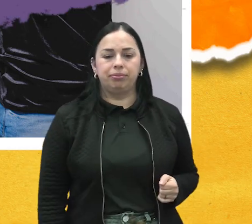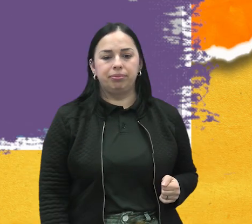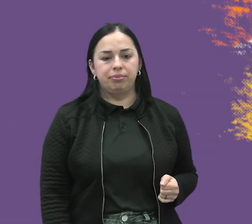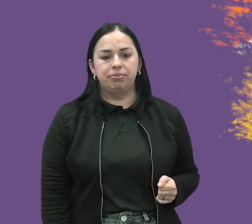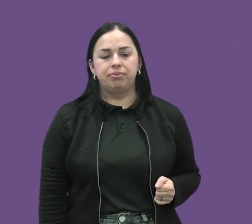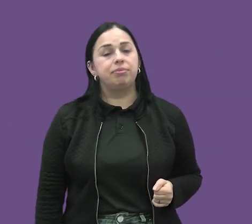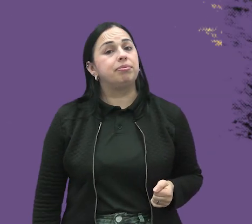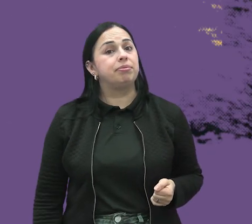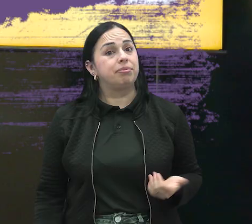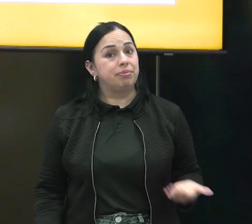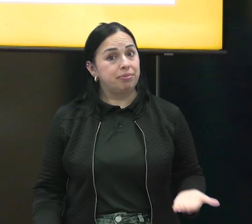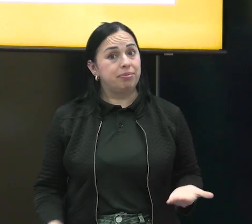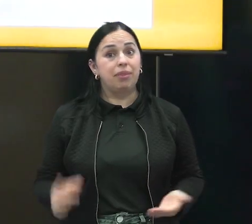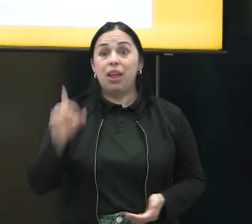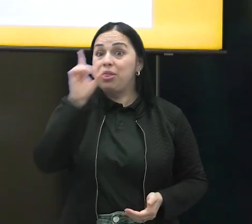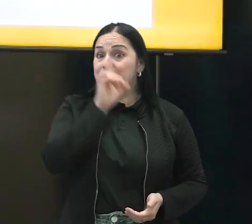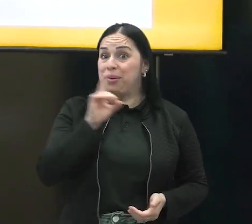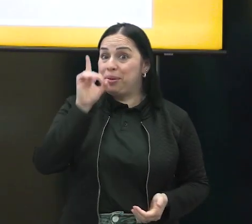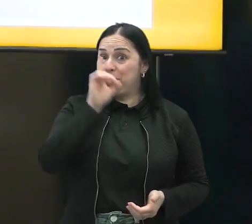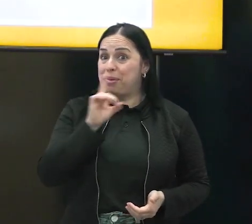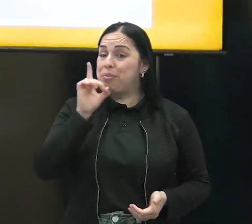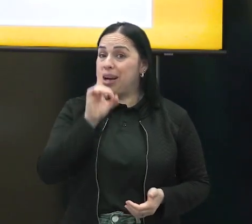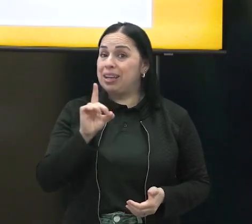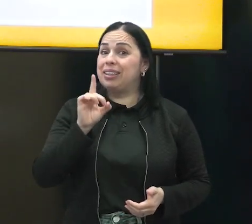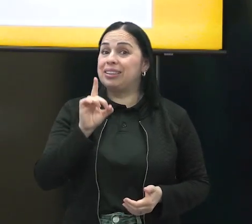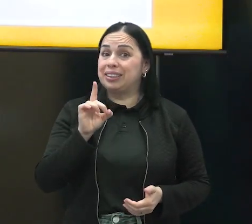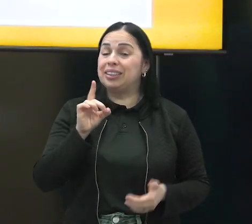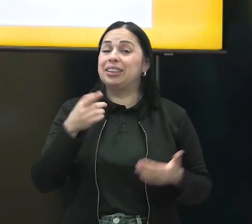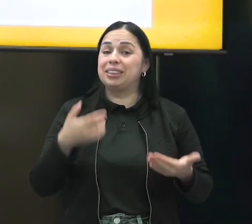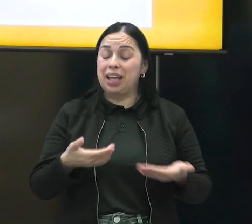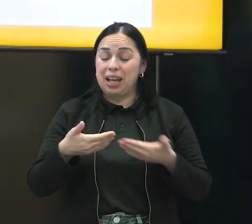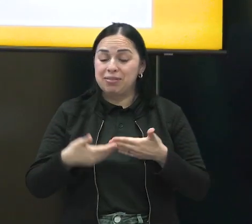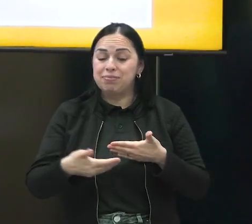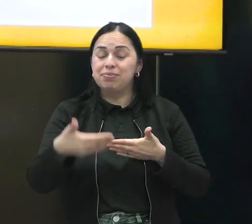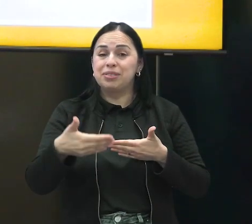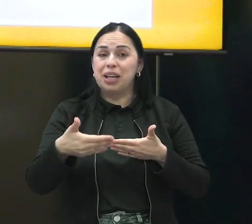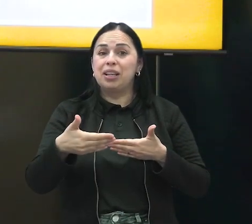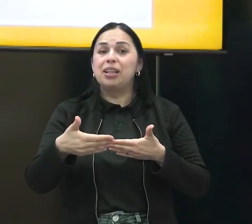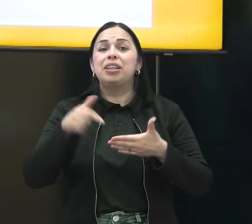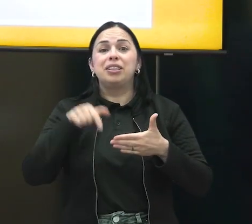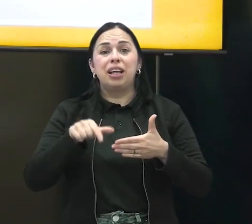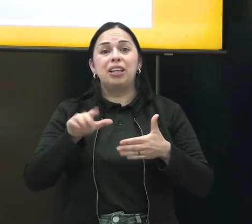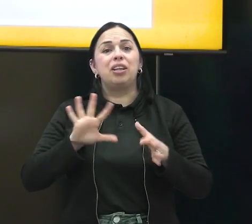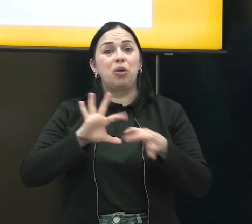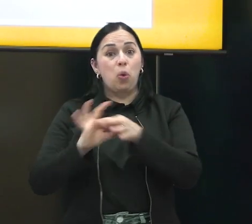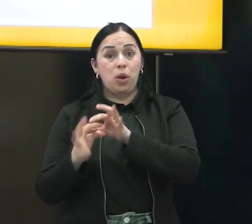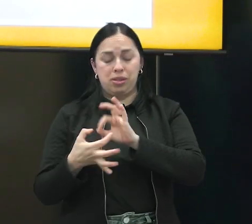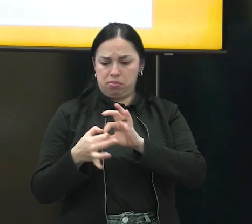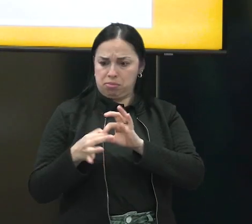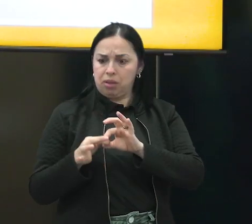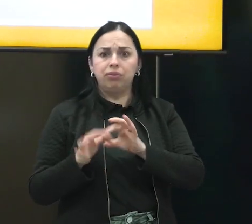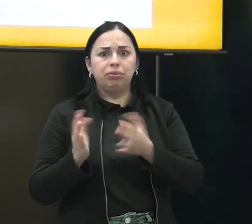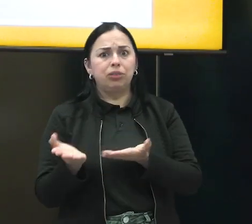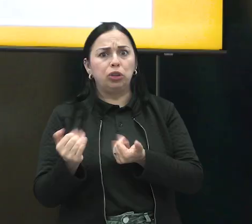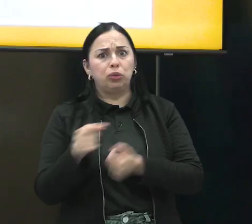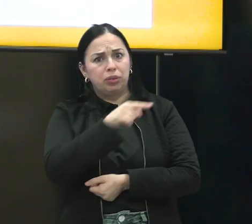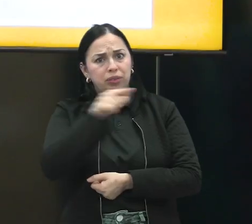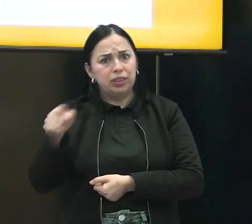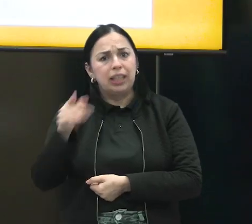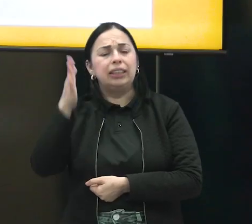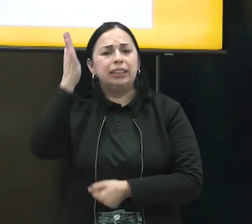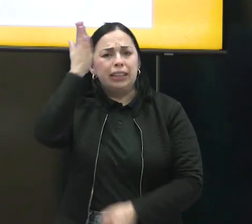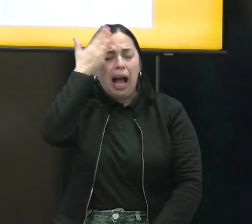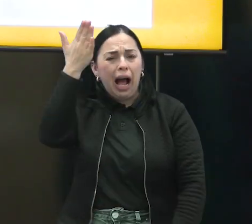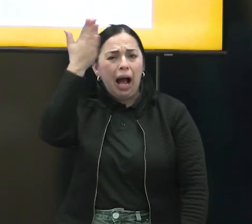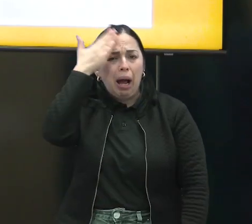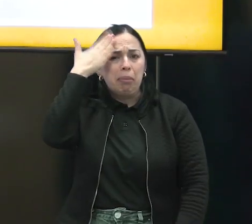zig.tickets. No domingo rola mais uma edição do Conexão Juventude, um programa de iniciativa da Prefeitura que eu tenho certeza que todo mundo